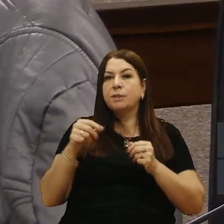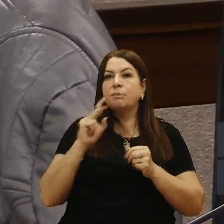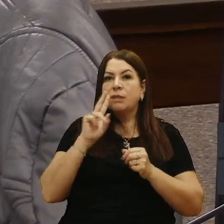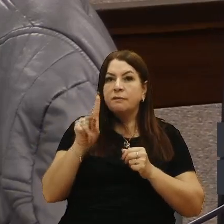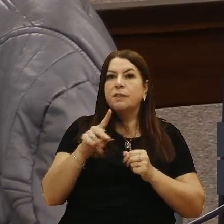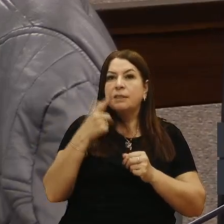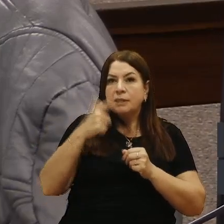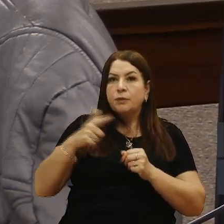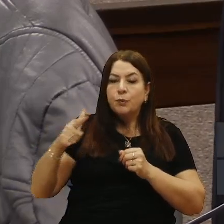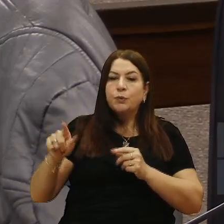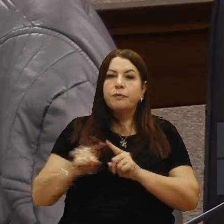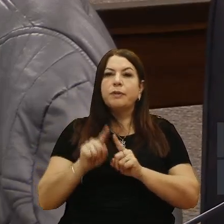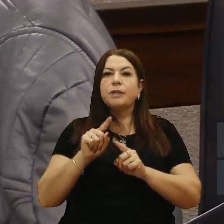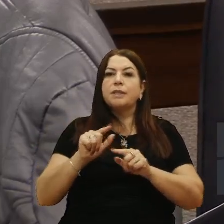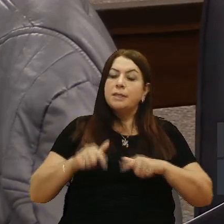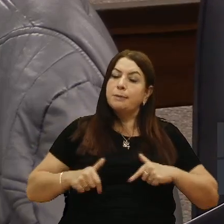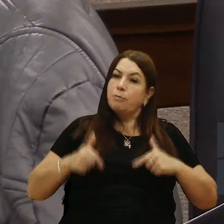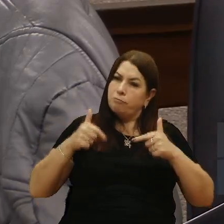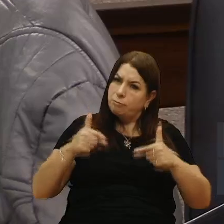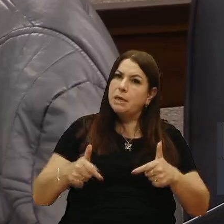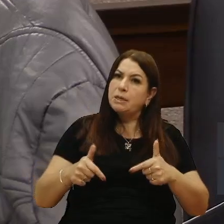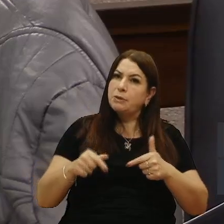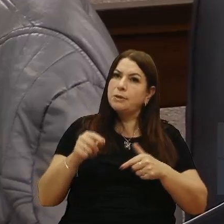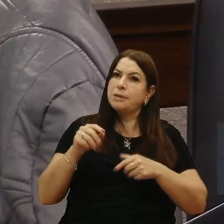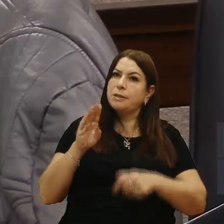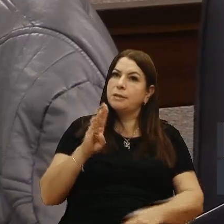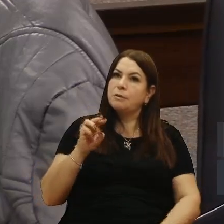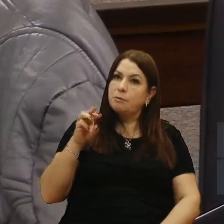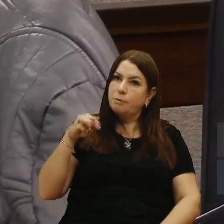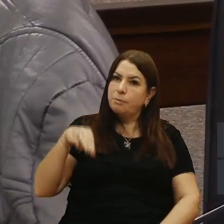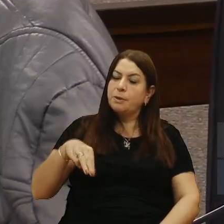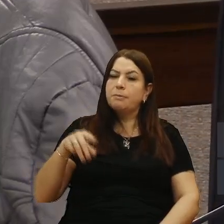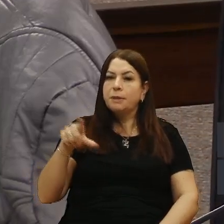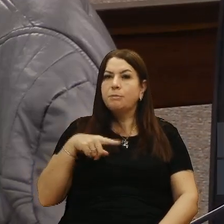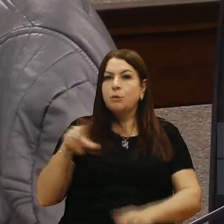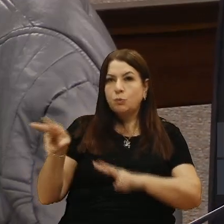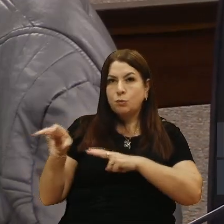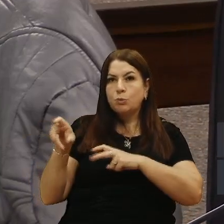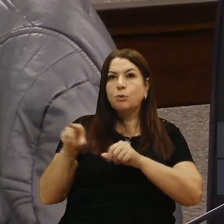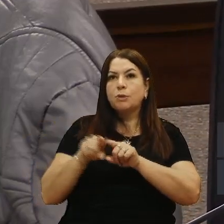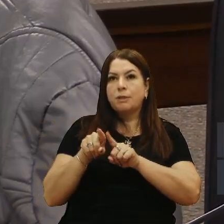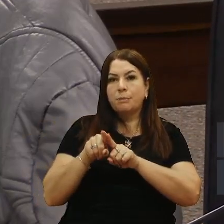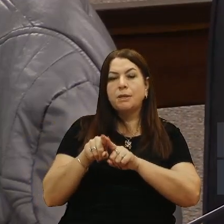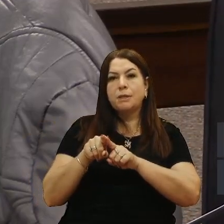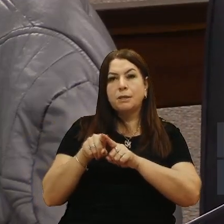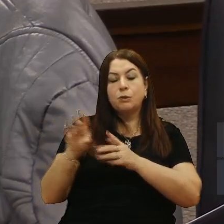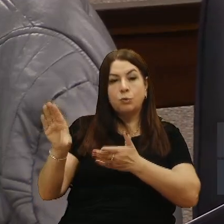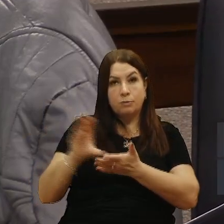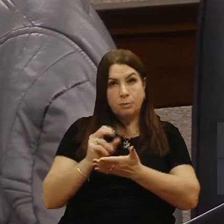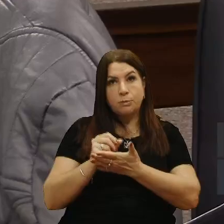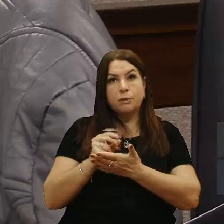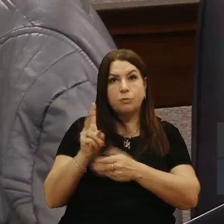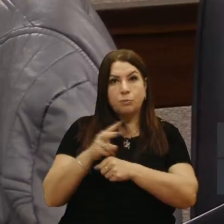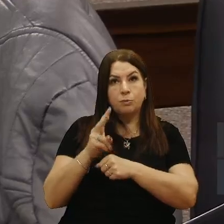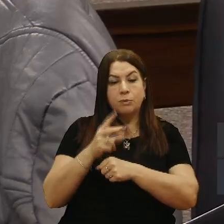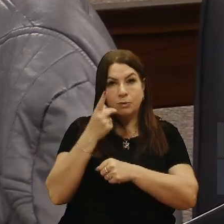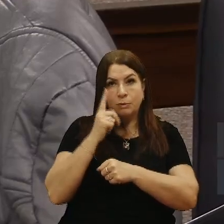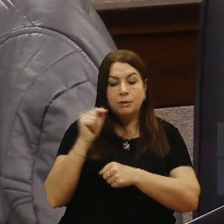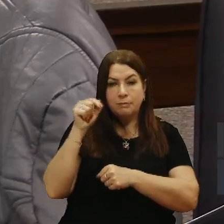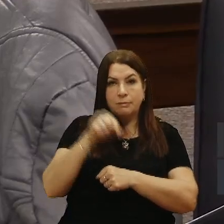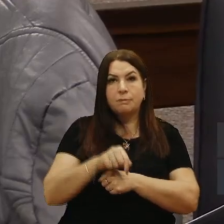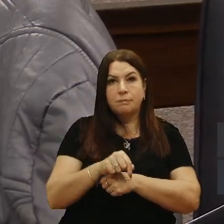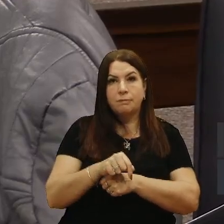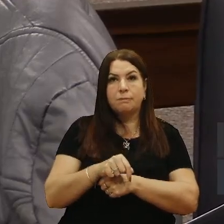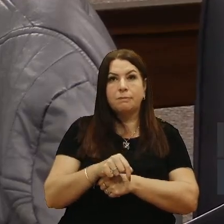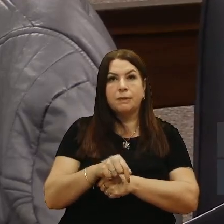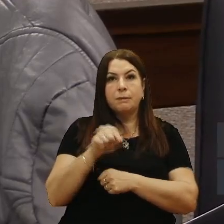reforçar cada vez mais essas ações da Brigada Militar, né, no interior, e essa sua emenda que você foi atrás e conseguiu trazer